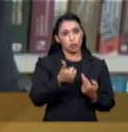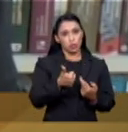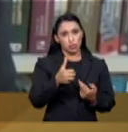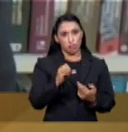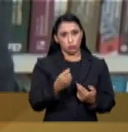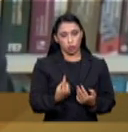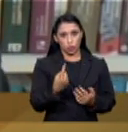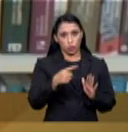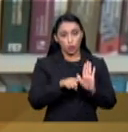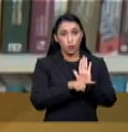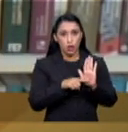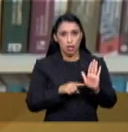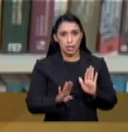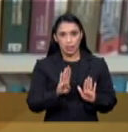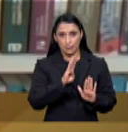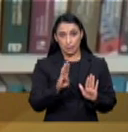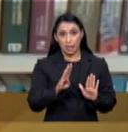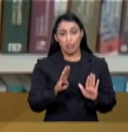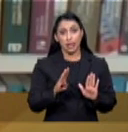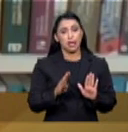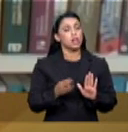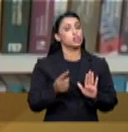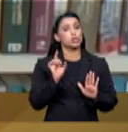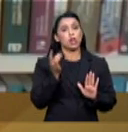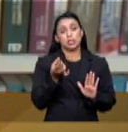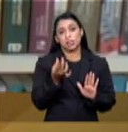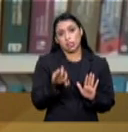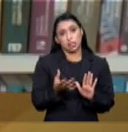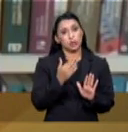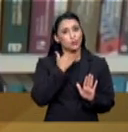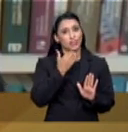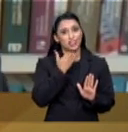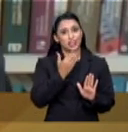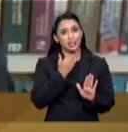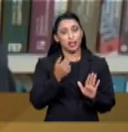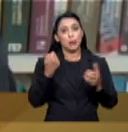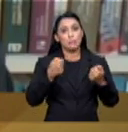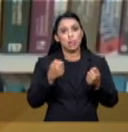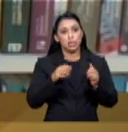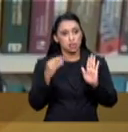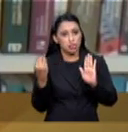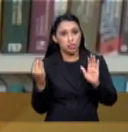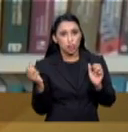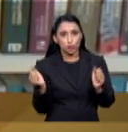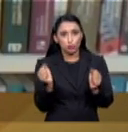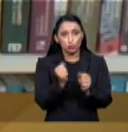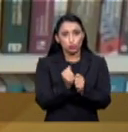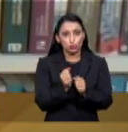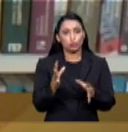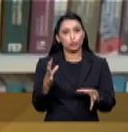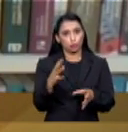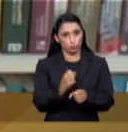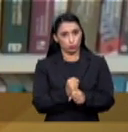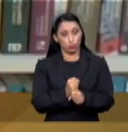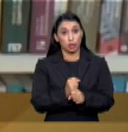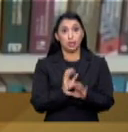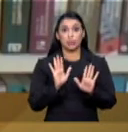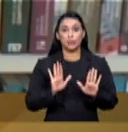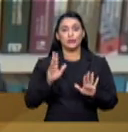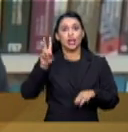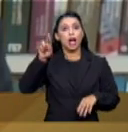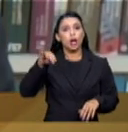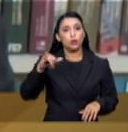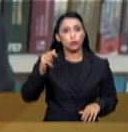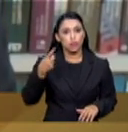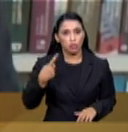significado a partir do contexto que ele está inserido. E aí a União, a partir dessa premissa,